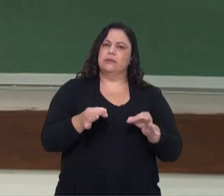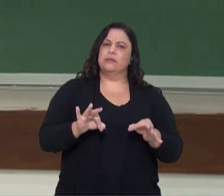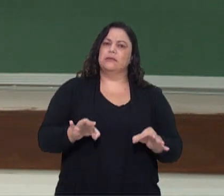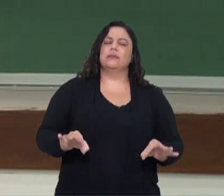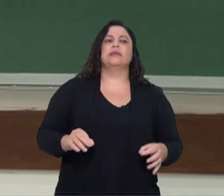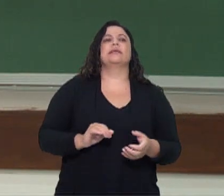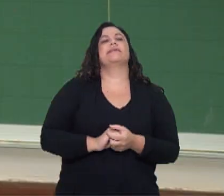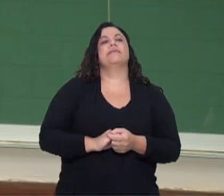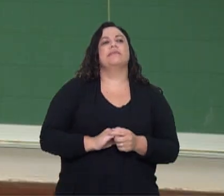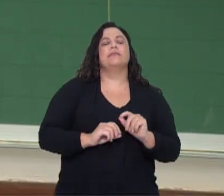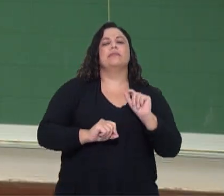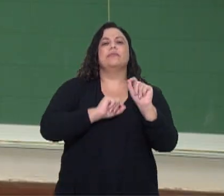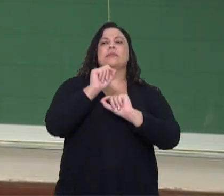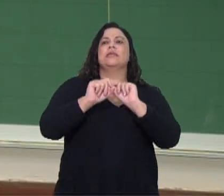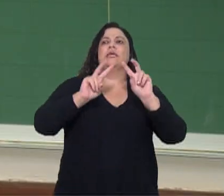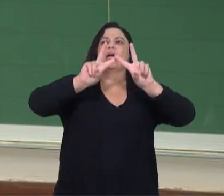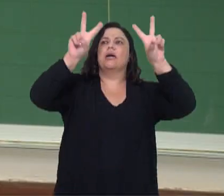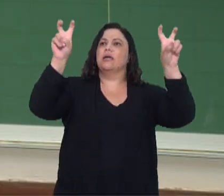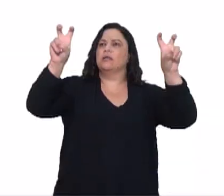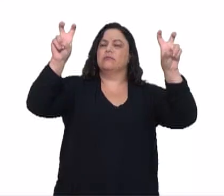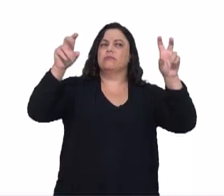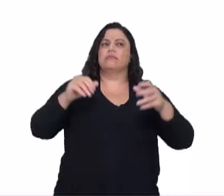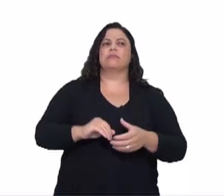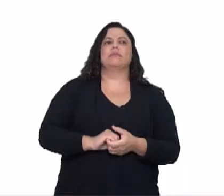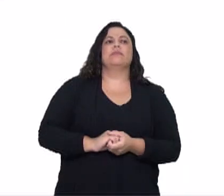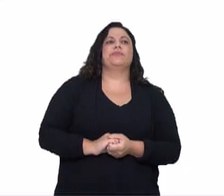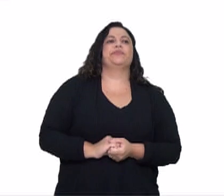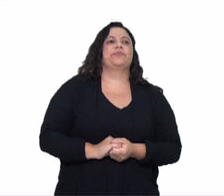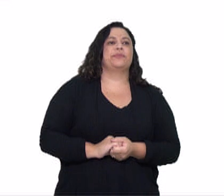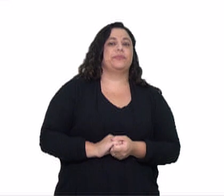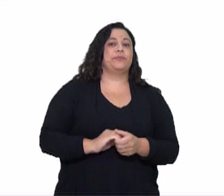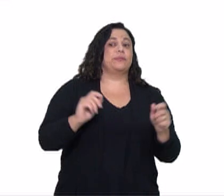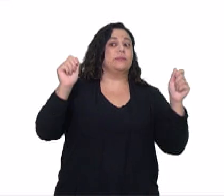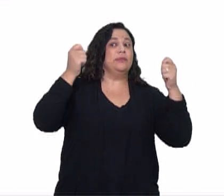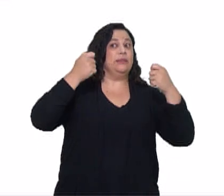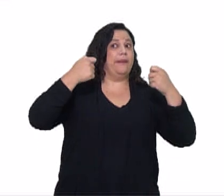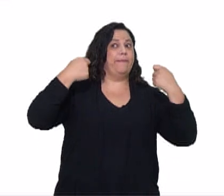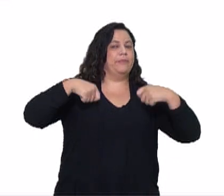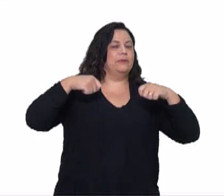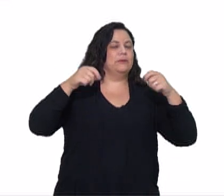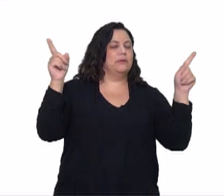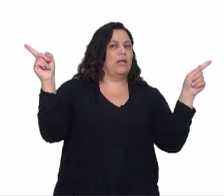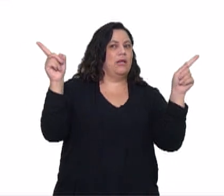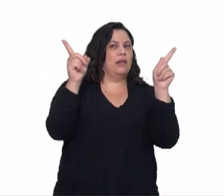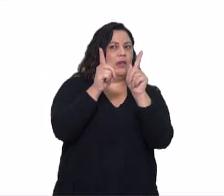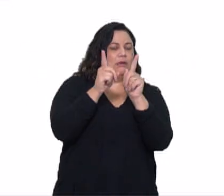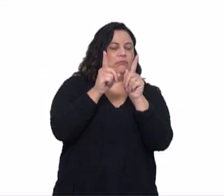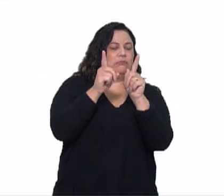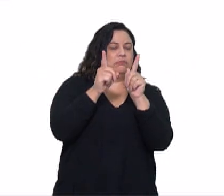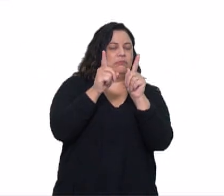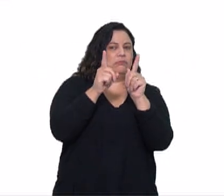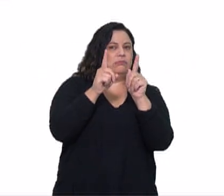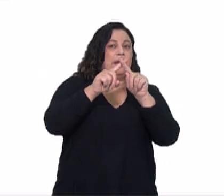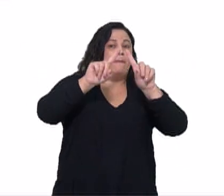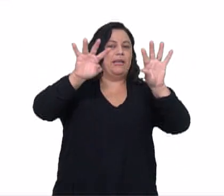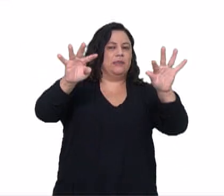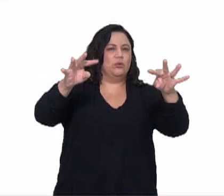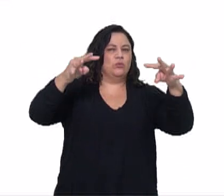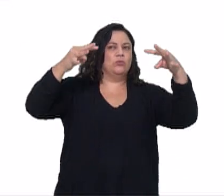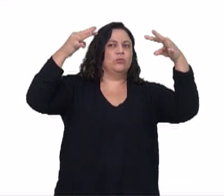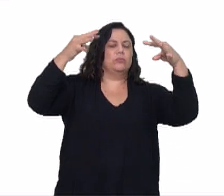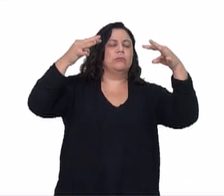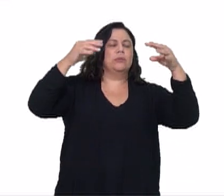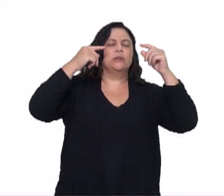Em relação ao título da minha notícia, ele deve ser curto e chamar atenção para o fato informado,